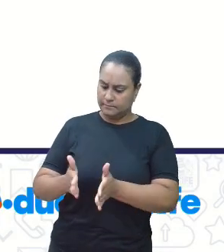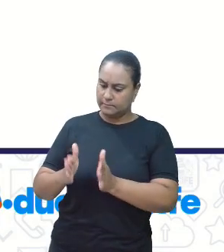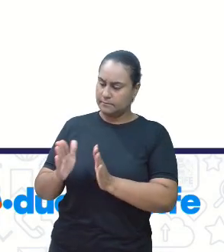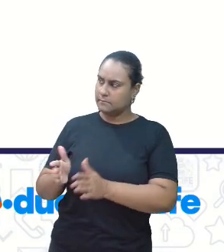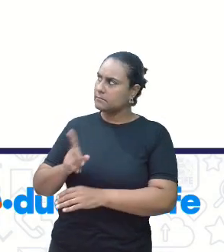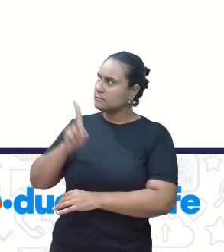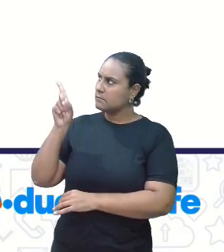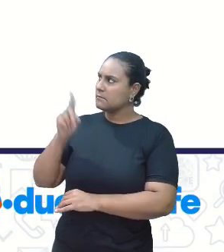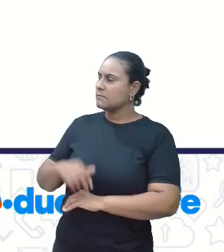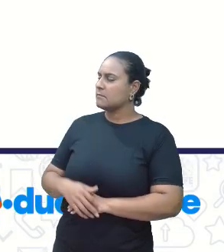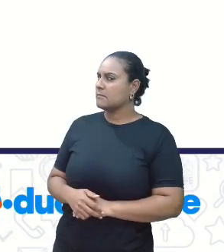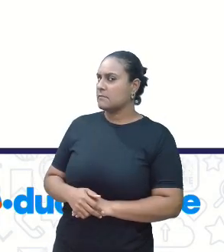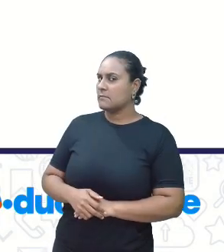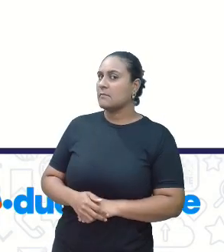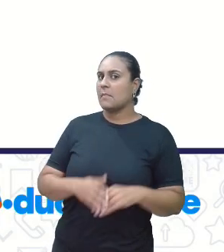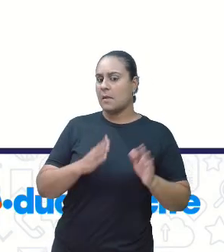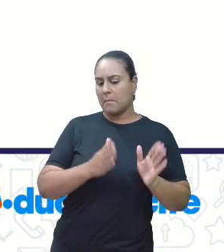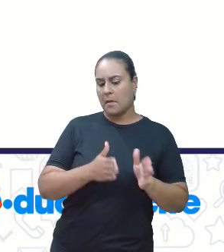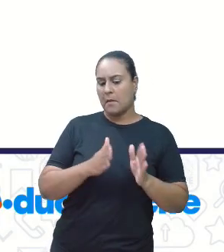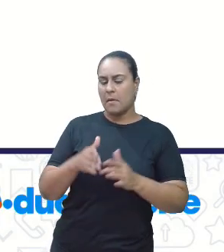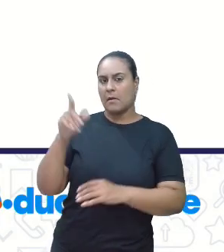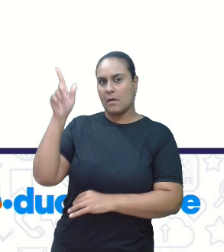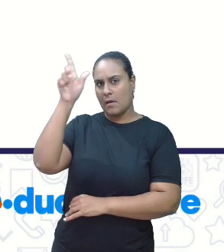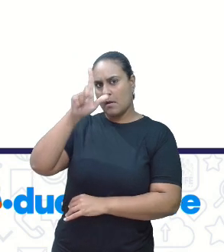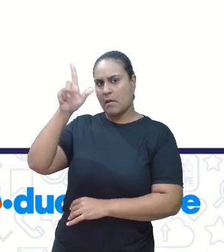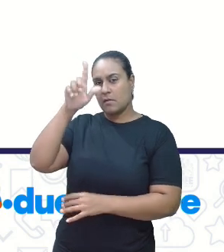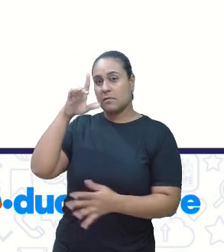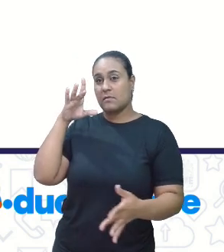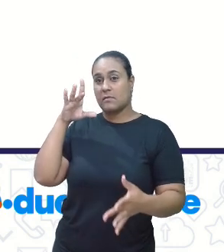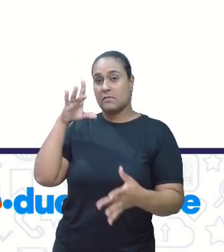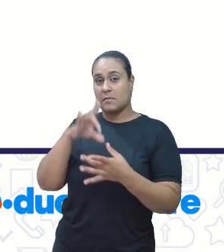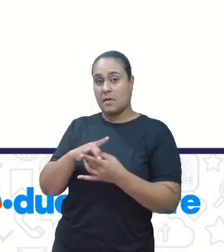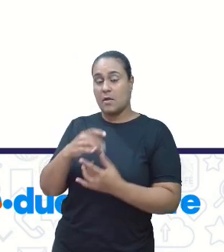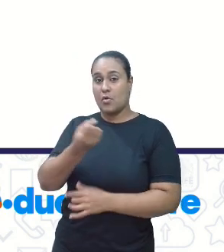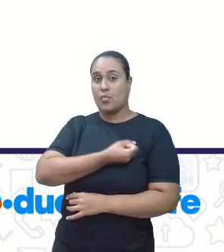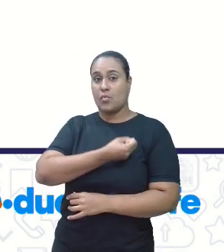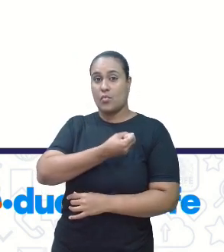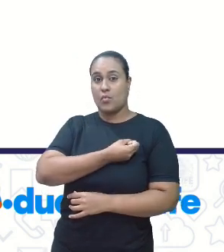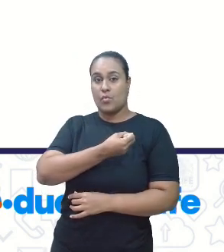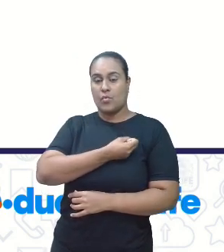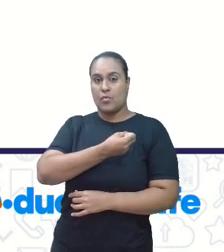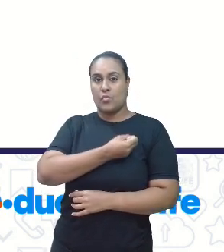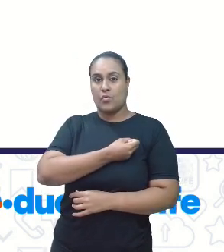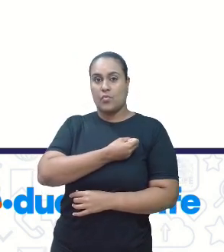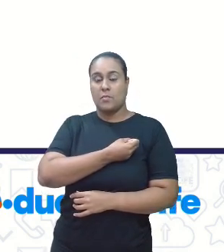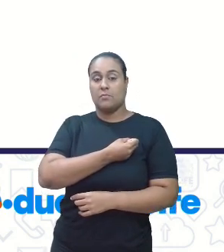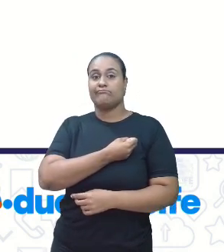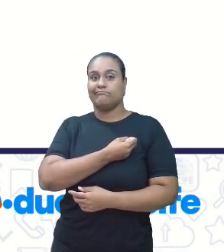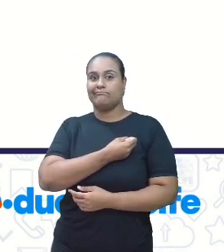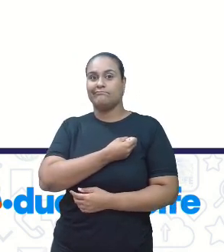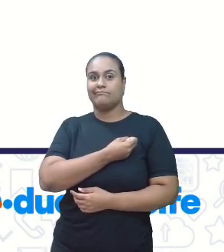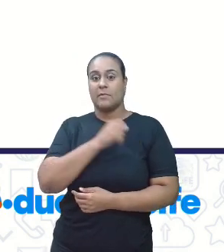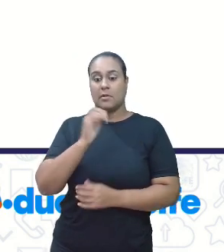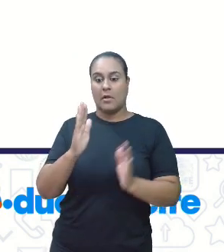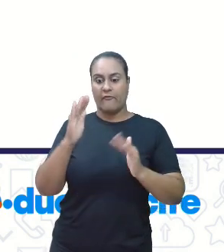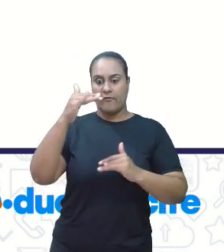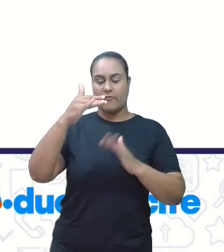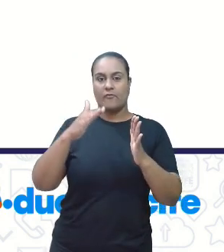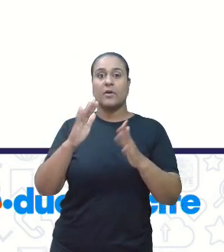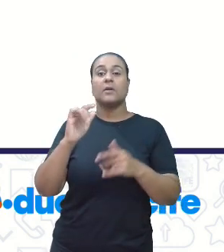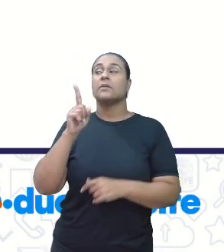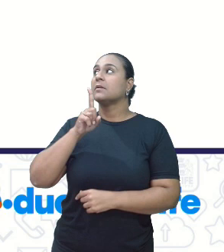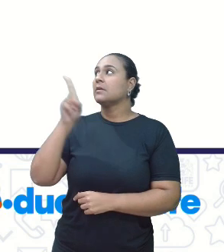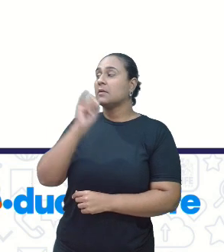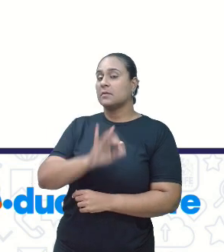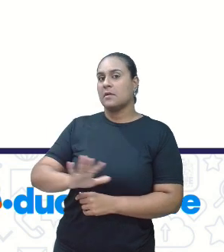aí, a ordem e a lógica está relacionada com o número de lados de cada uma das figuras. Ou seja, a primeira